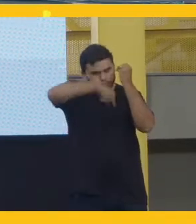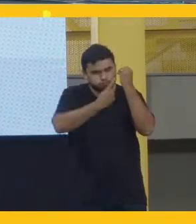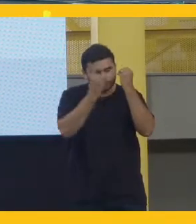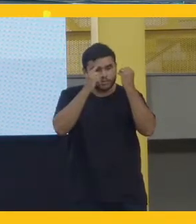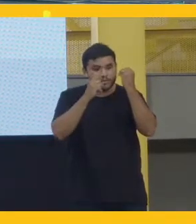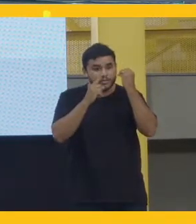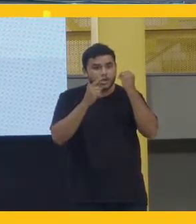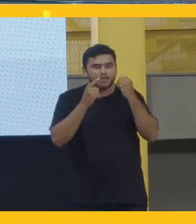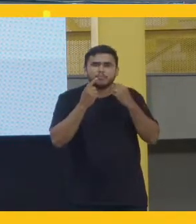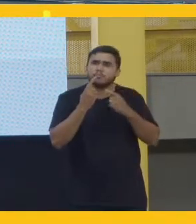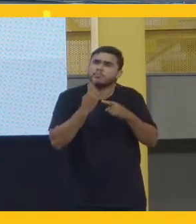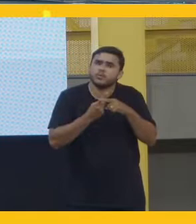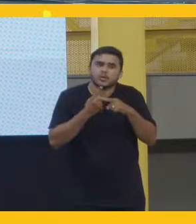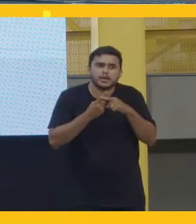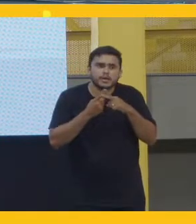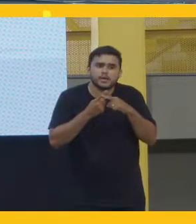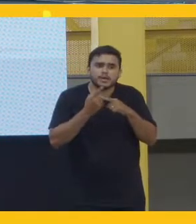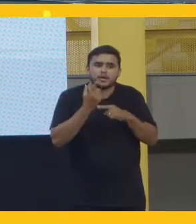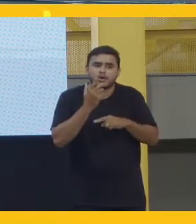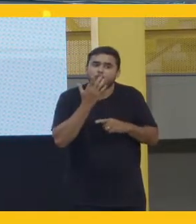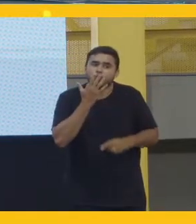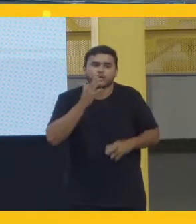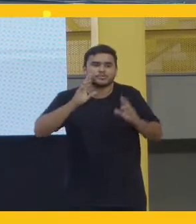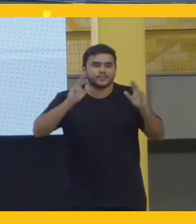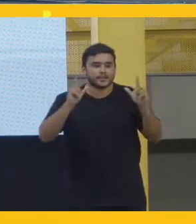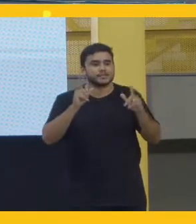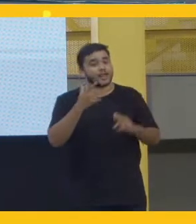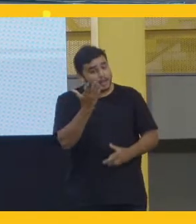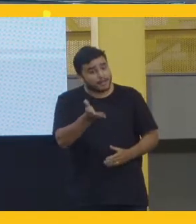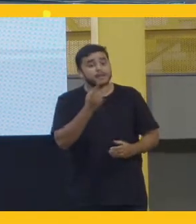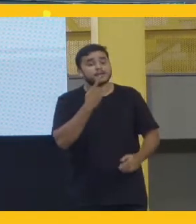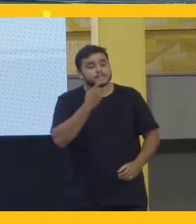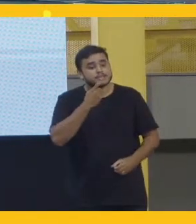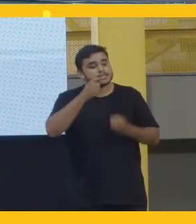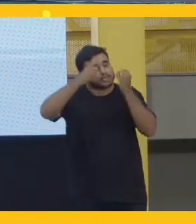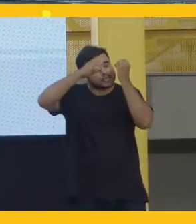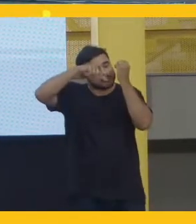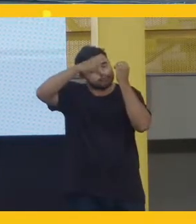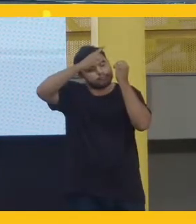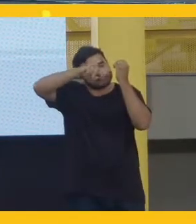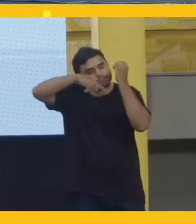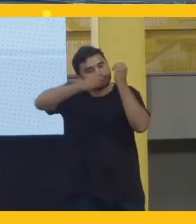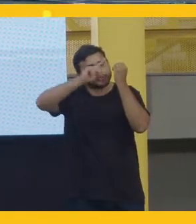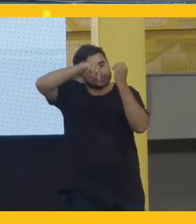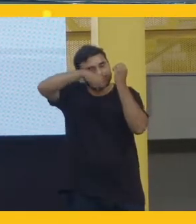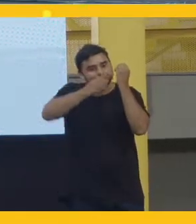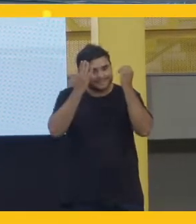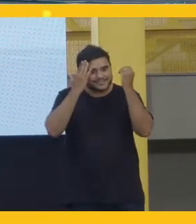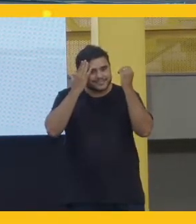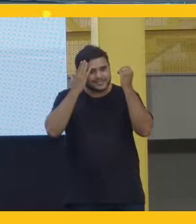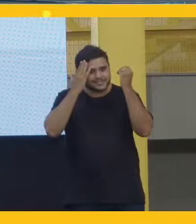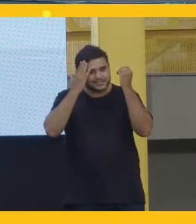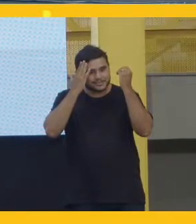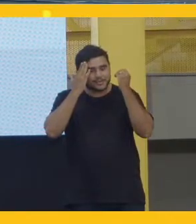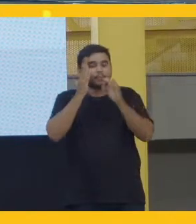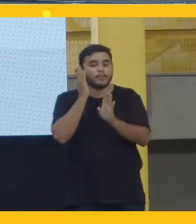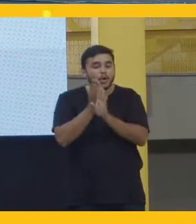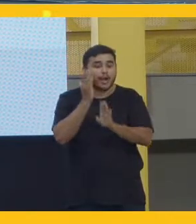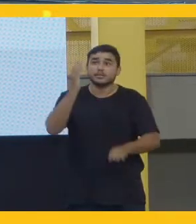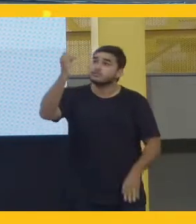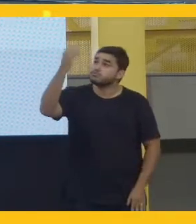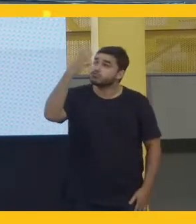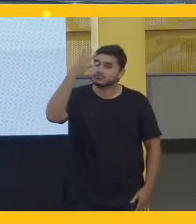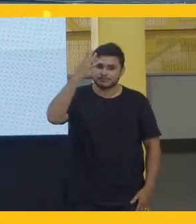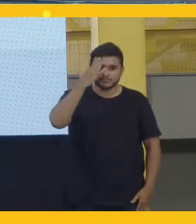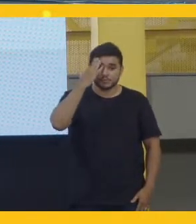era pivete. Eu pegava a lanterna, hoje em dia a gente não tem lanterna, a gente usa do celular, né? Deixa eu pegar aqui a